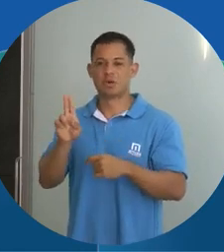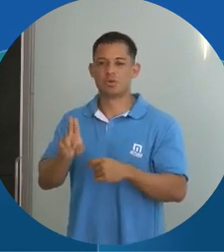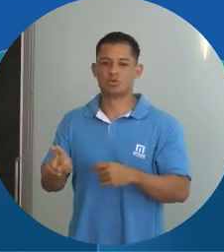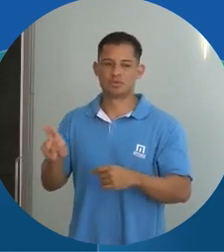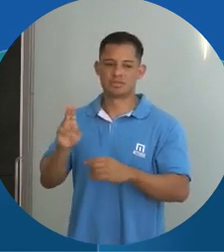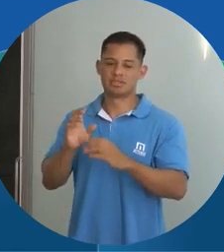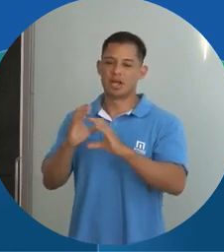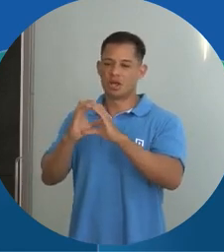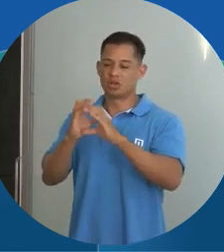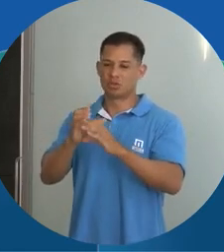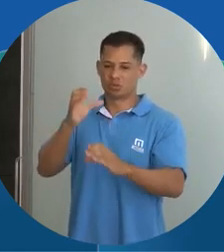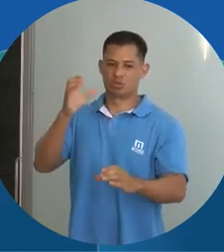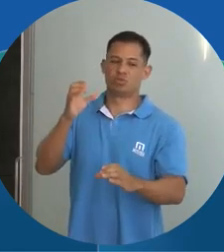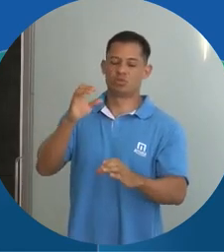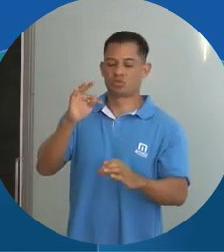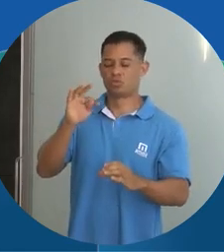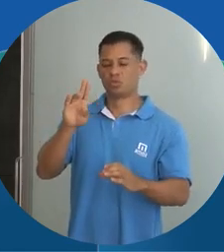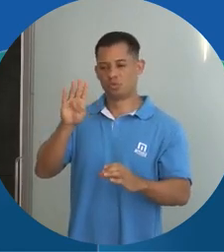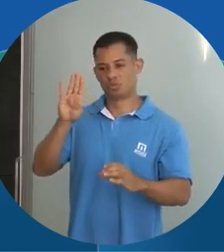o trecho de escavação